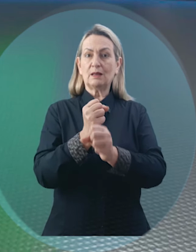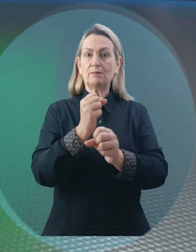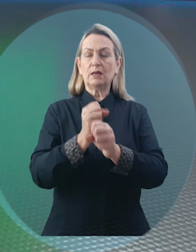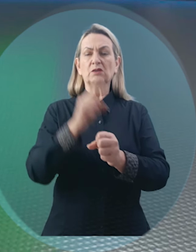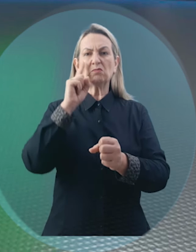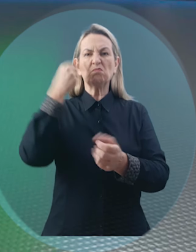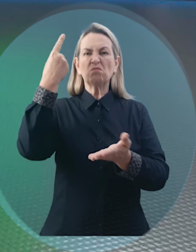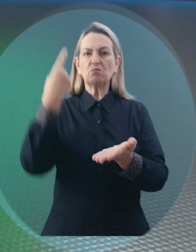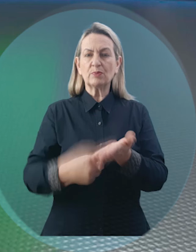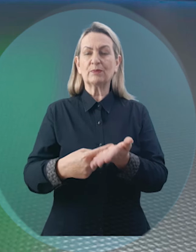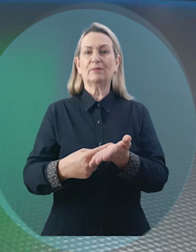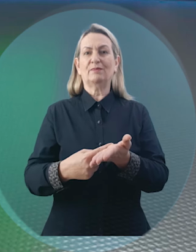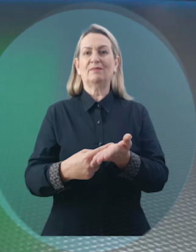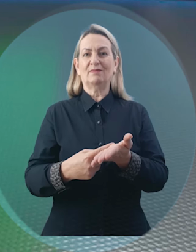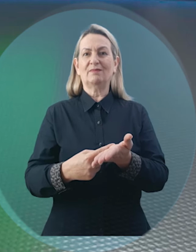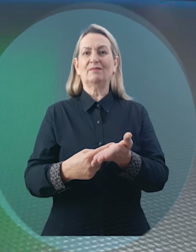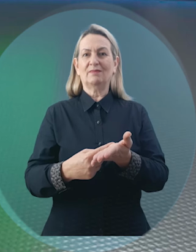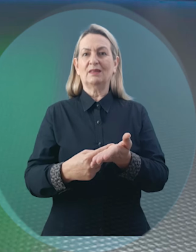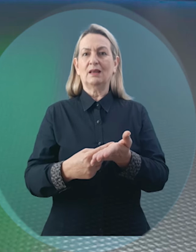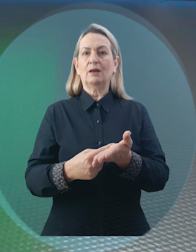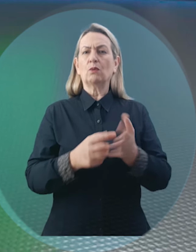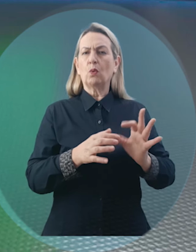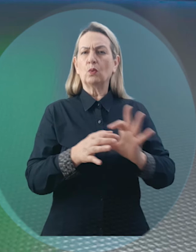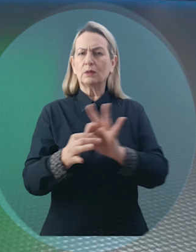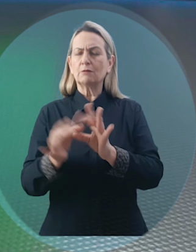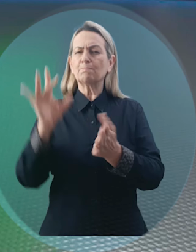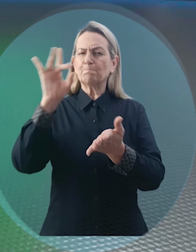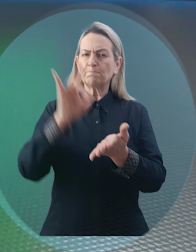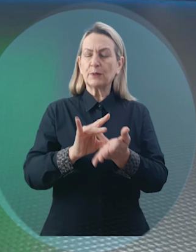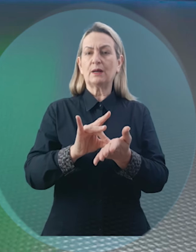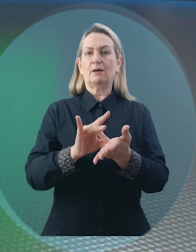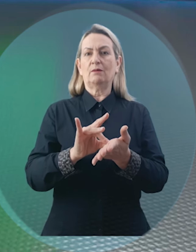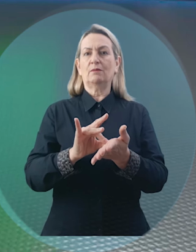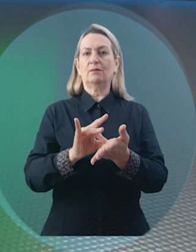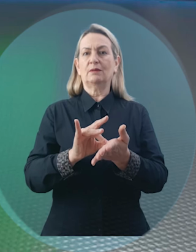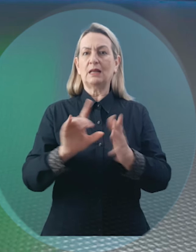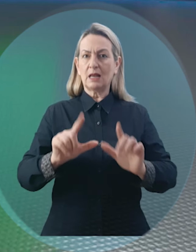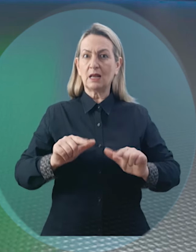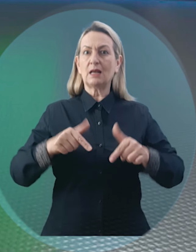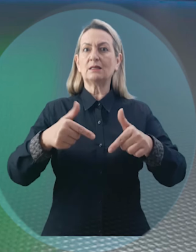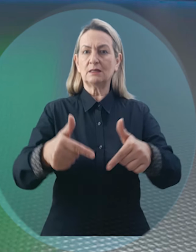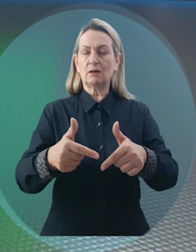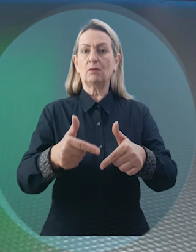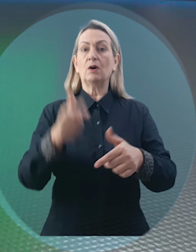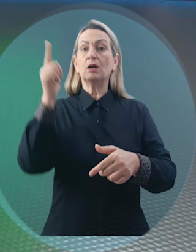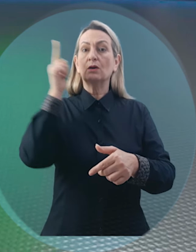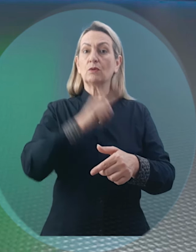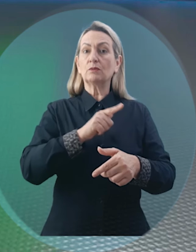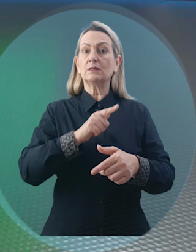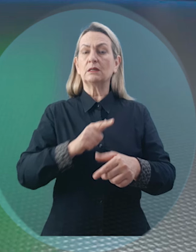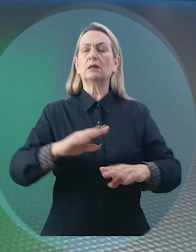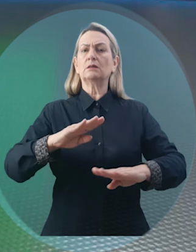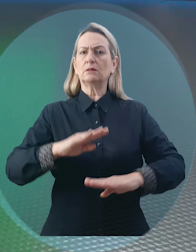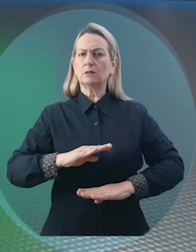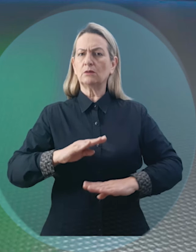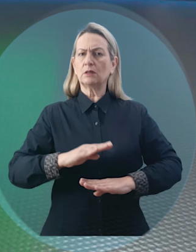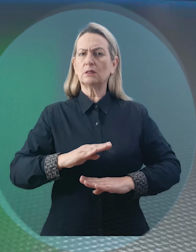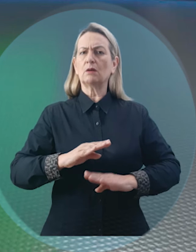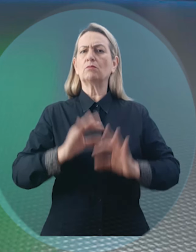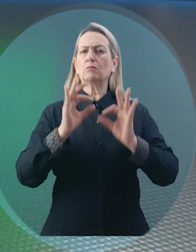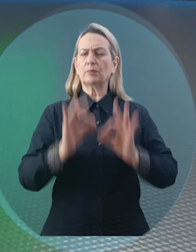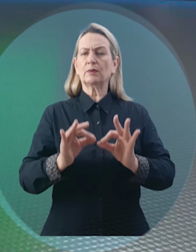orçamentário e se efetivar enquanto realização né de modo que sejam